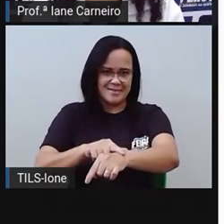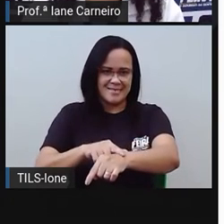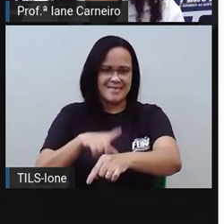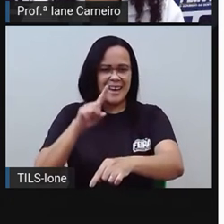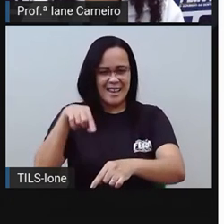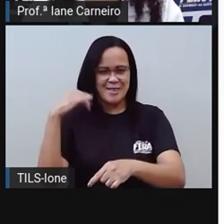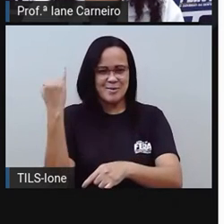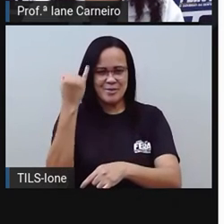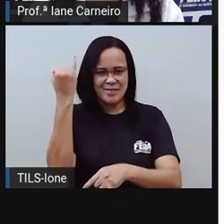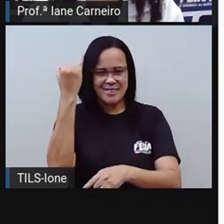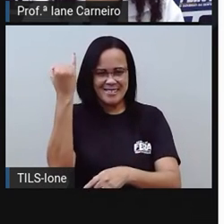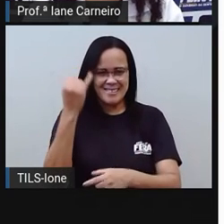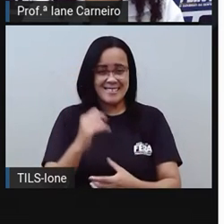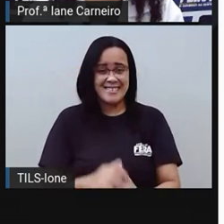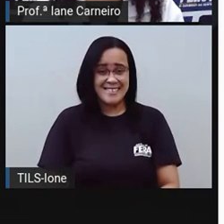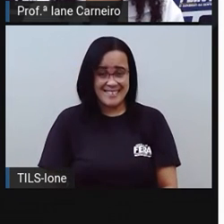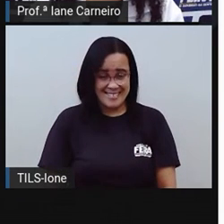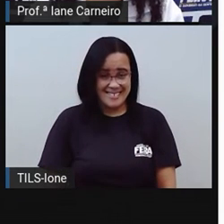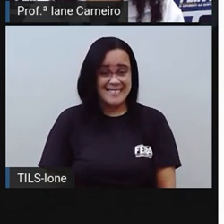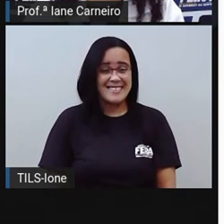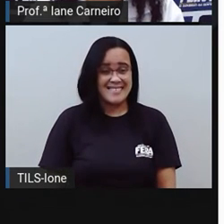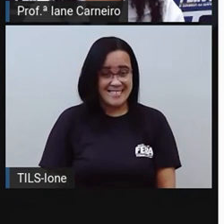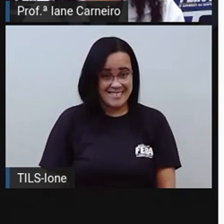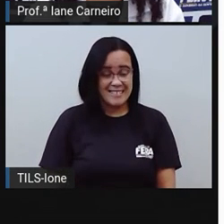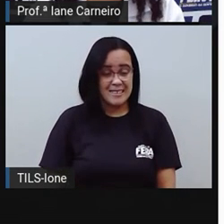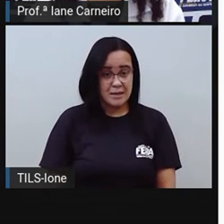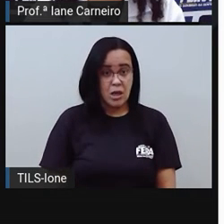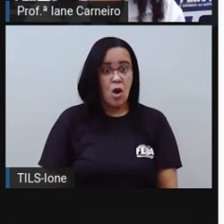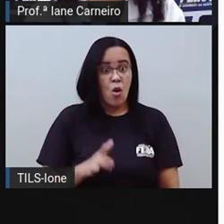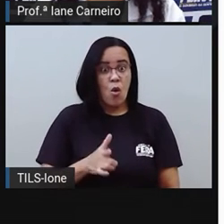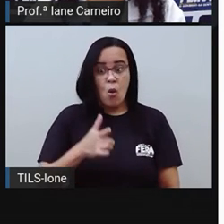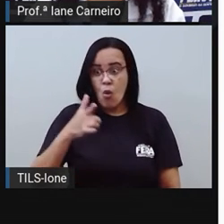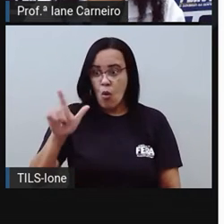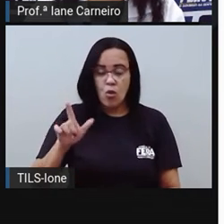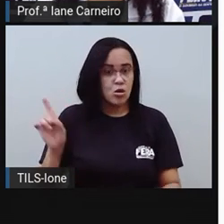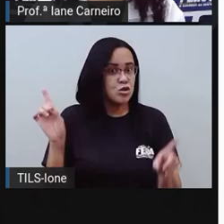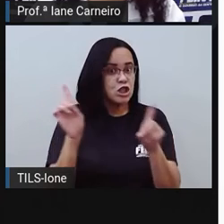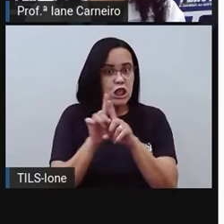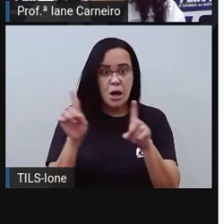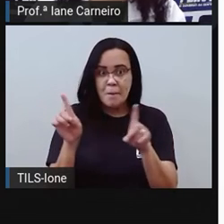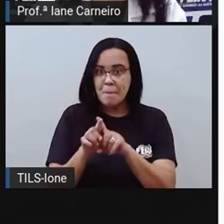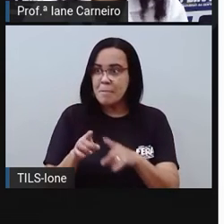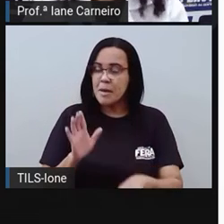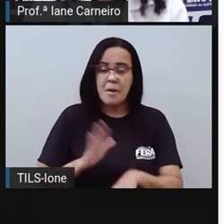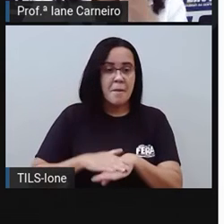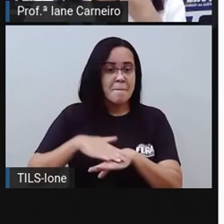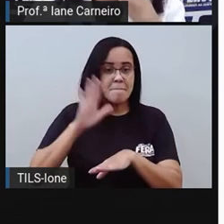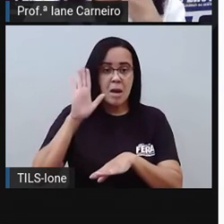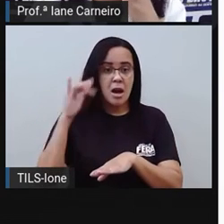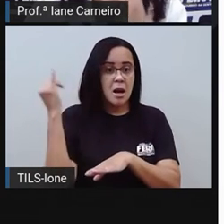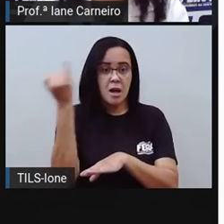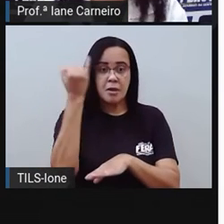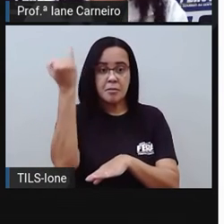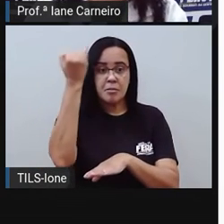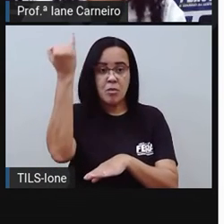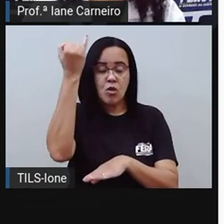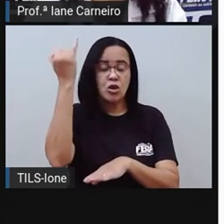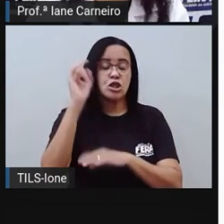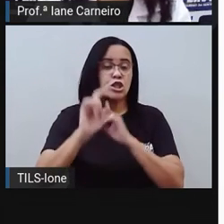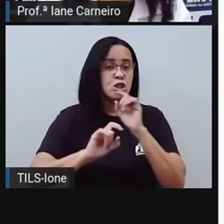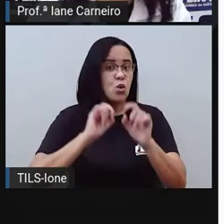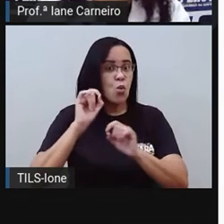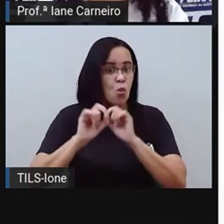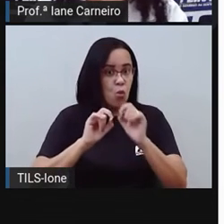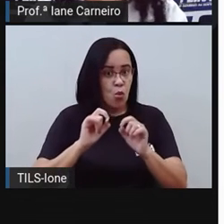E, ó, isso aqui é importante demais, que é não mentir, né? Então, é muito importante a gente